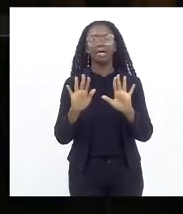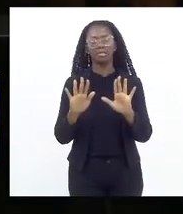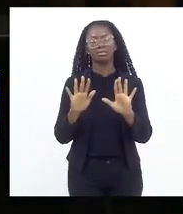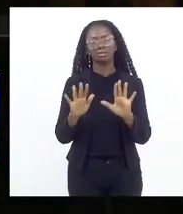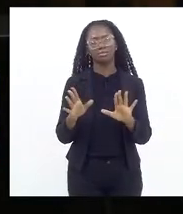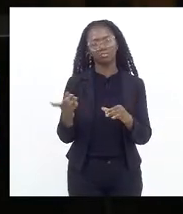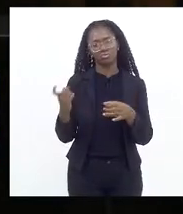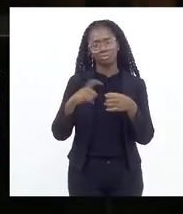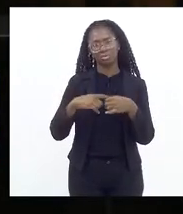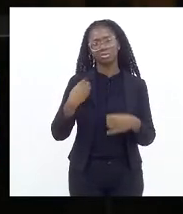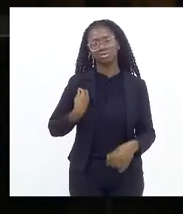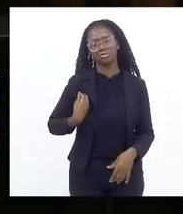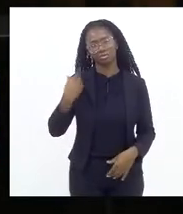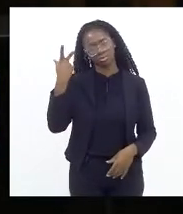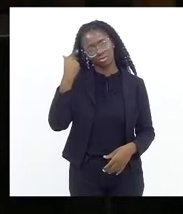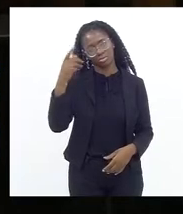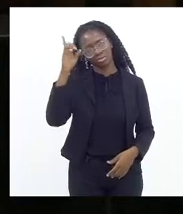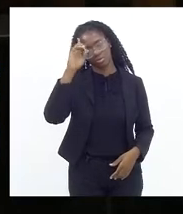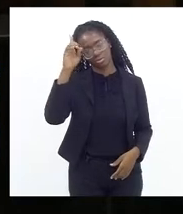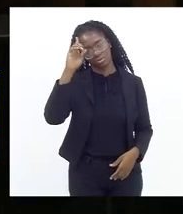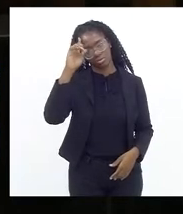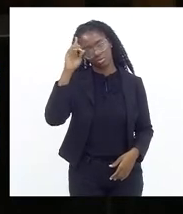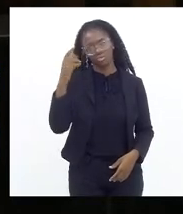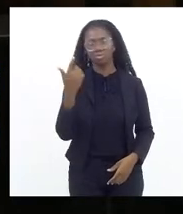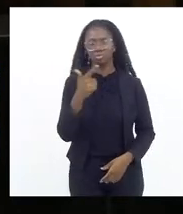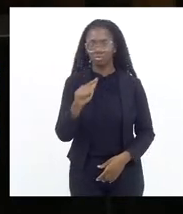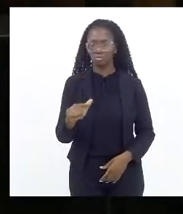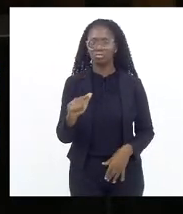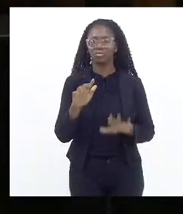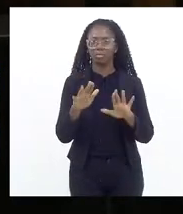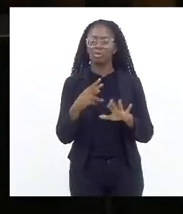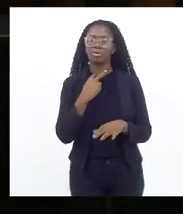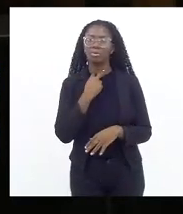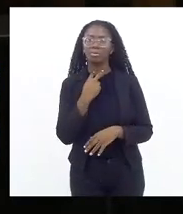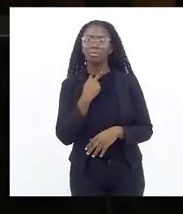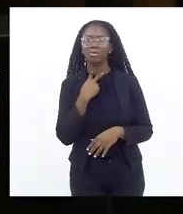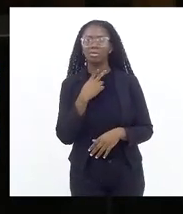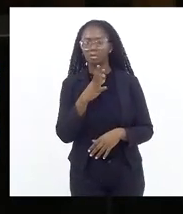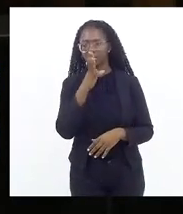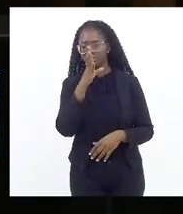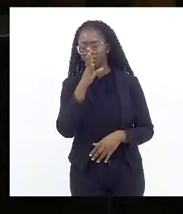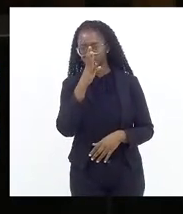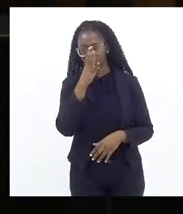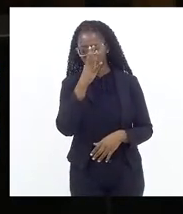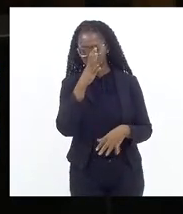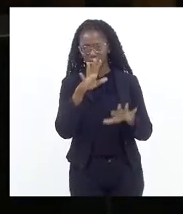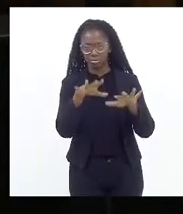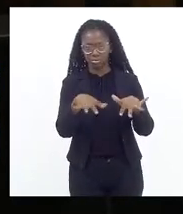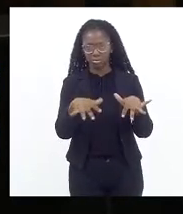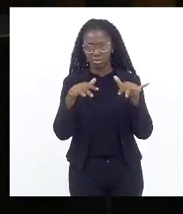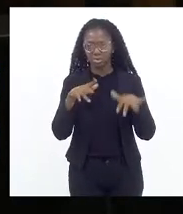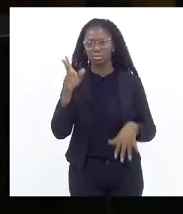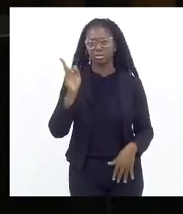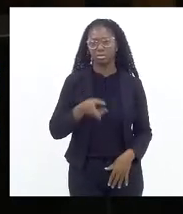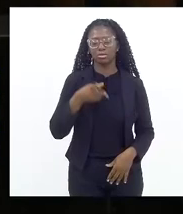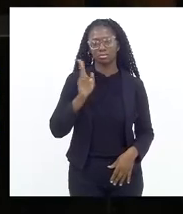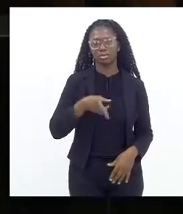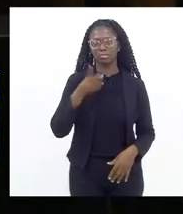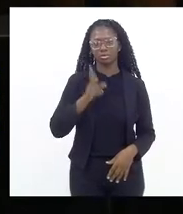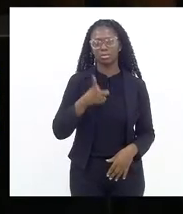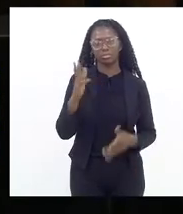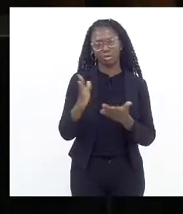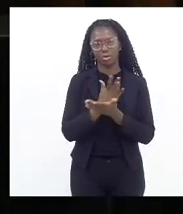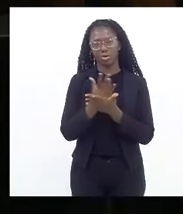e trazer a nossa vida diária normal novamente. Agora, o que não dá é para observar esse plenário o tempo inteiro,